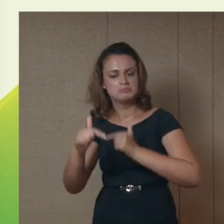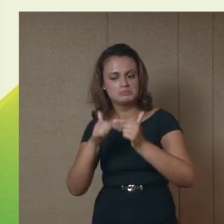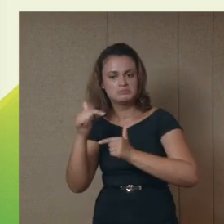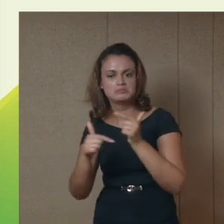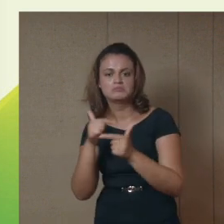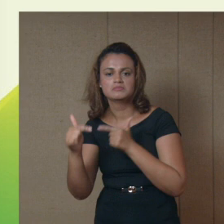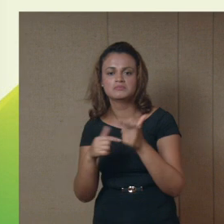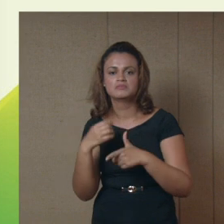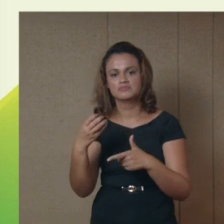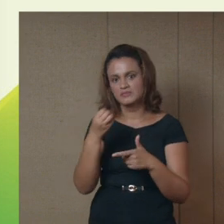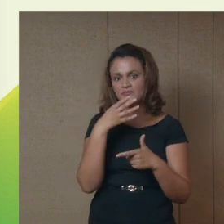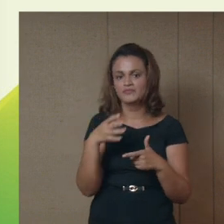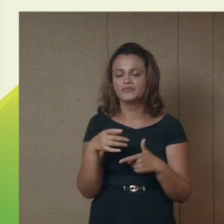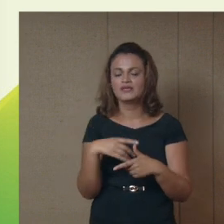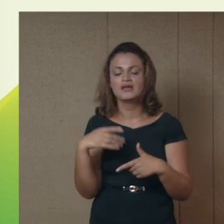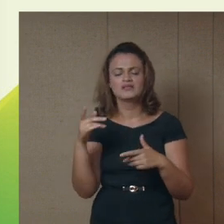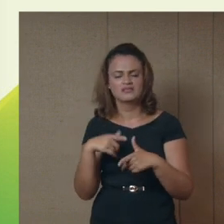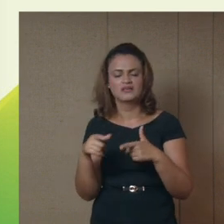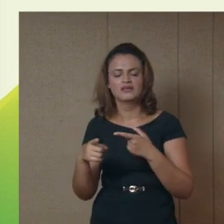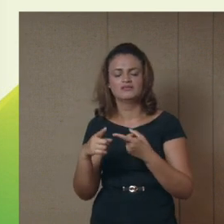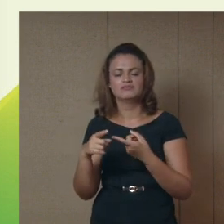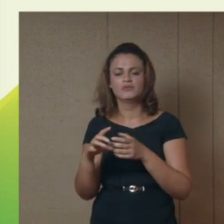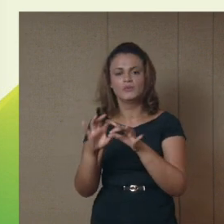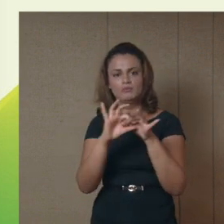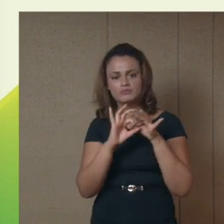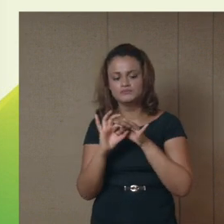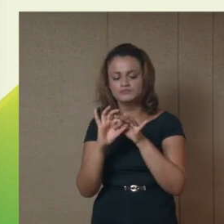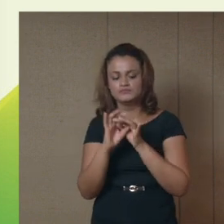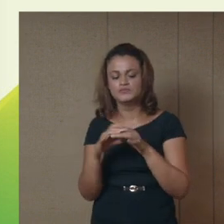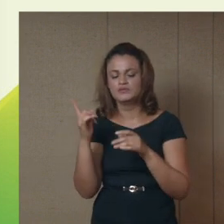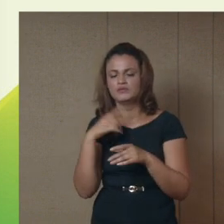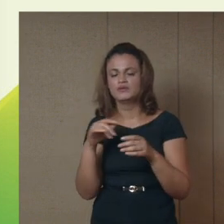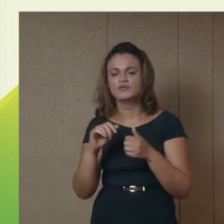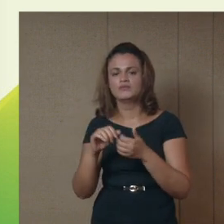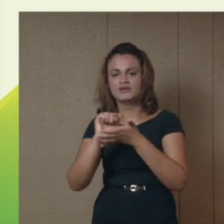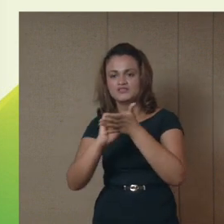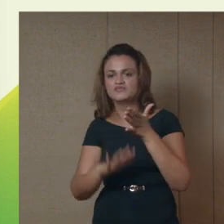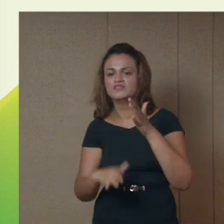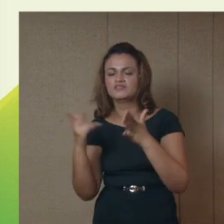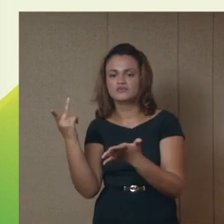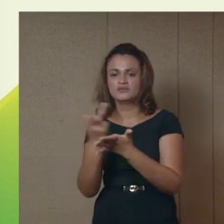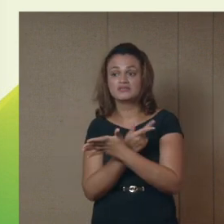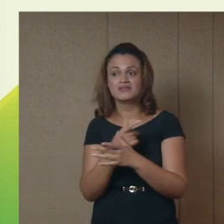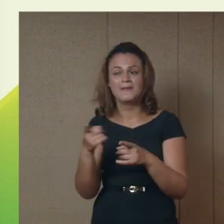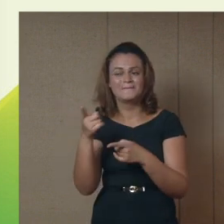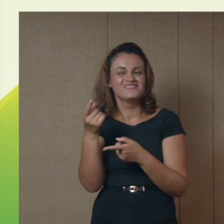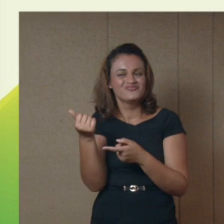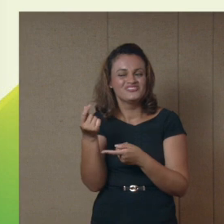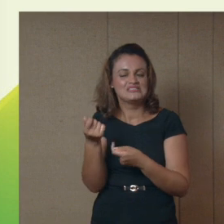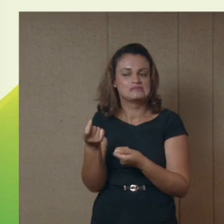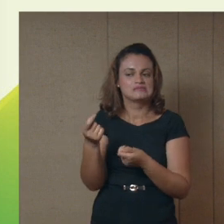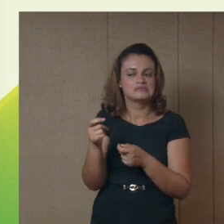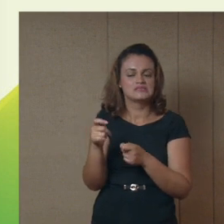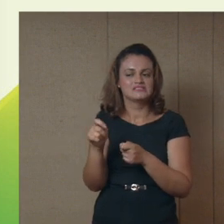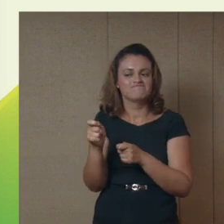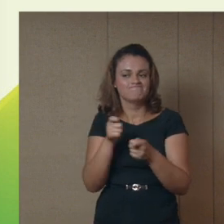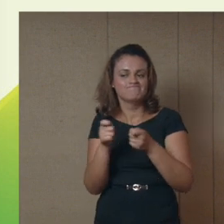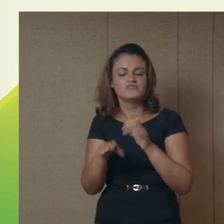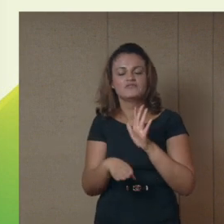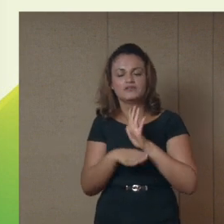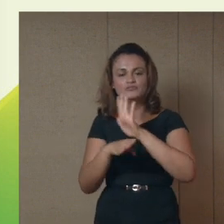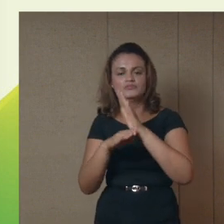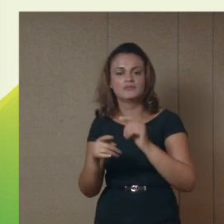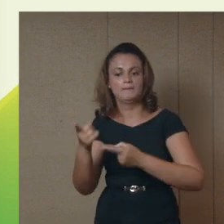potencializados então são cadeias que já já tem uma actividade acontecendo mais que o orçamento ea ação do ministério vai